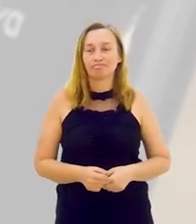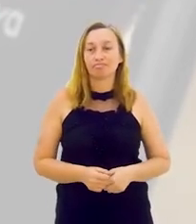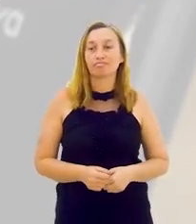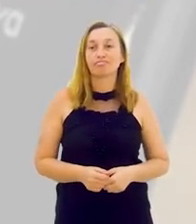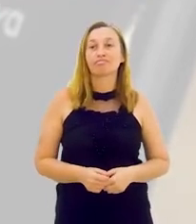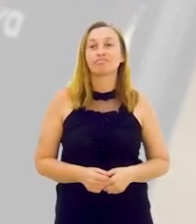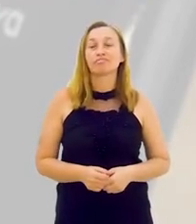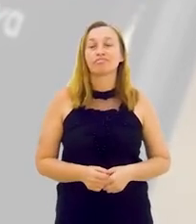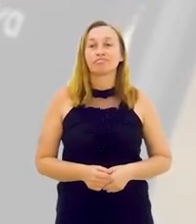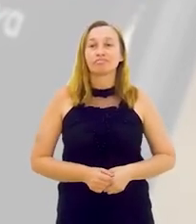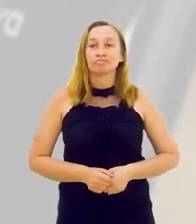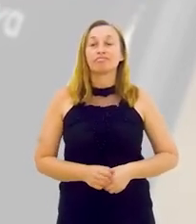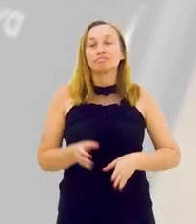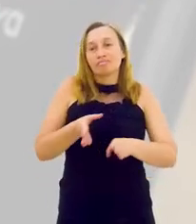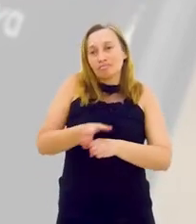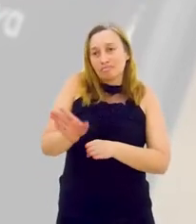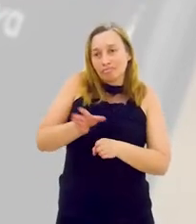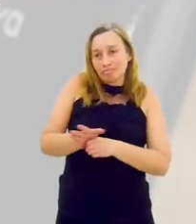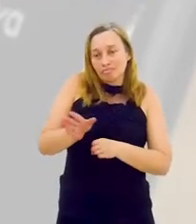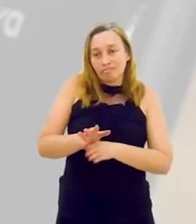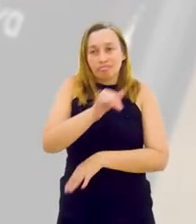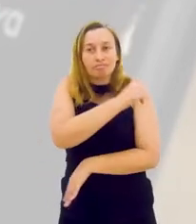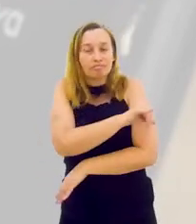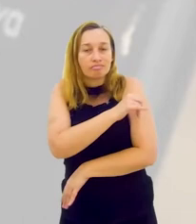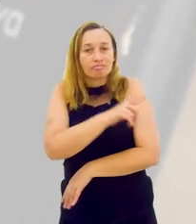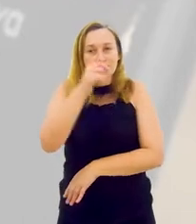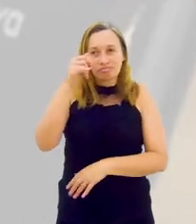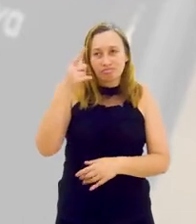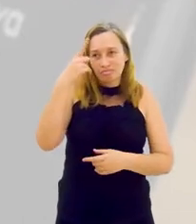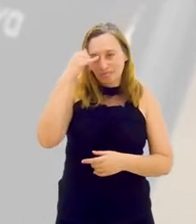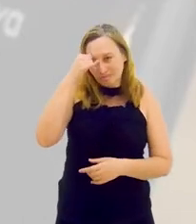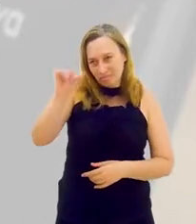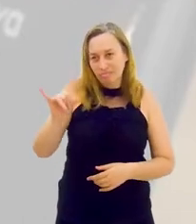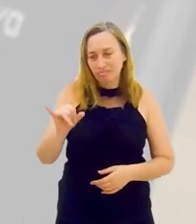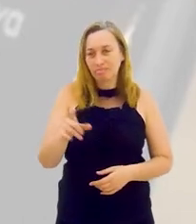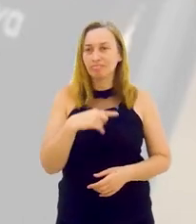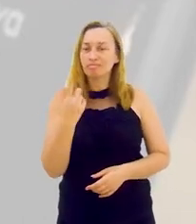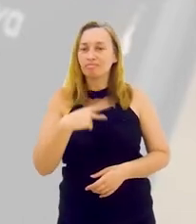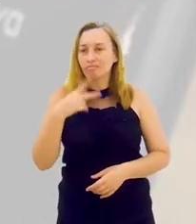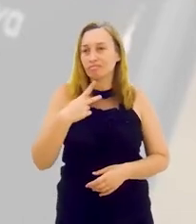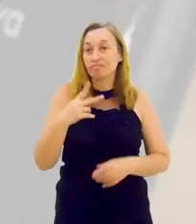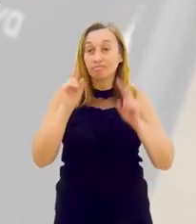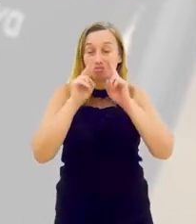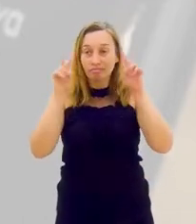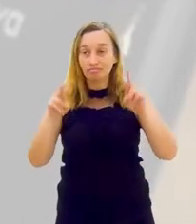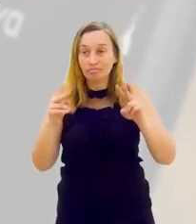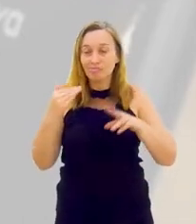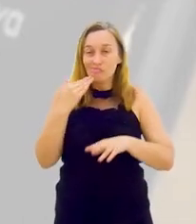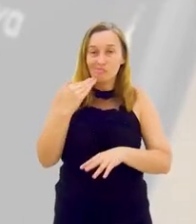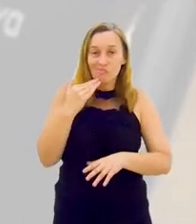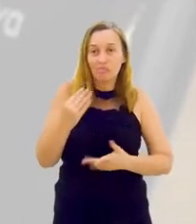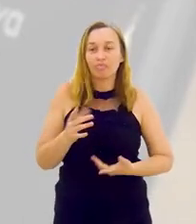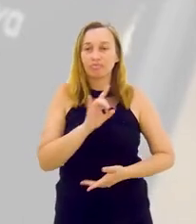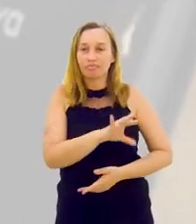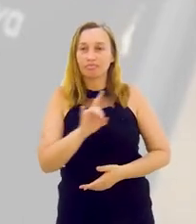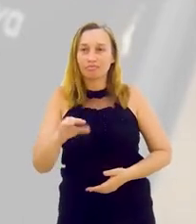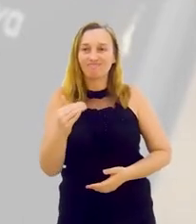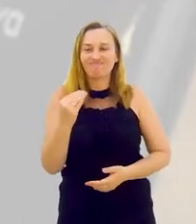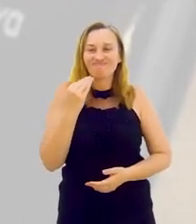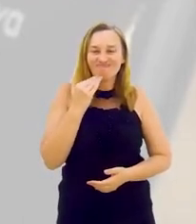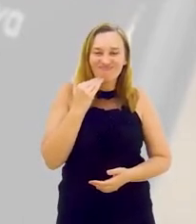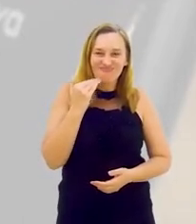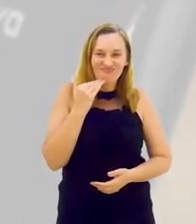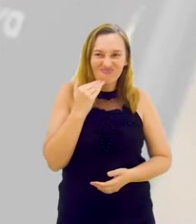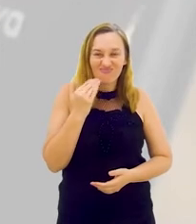Então, disseminar esse conceito no Rio de Janeiro vai evitar o que a gente fala anteriormente, que é a visão fragmentada. Então, cada um tem um